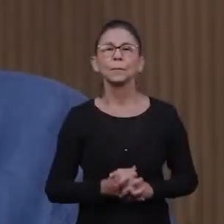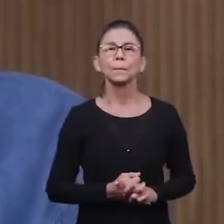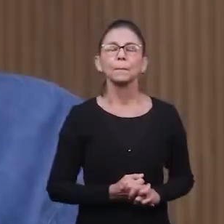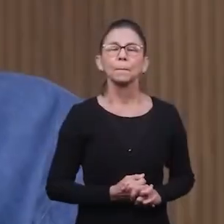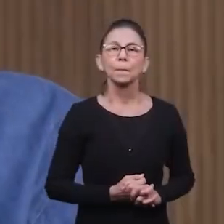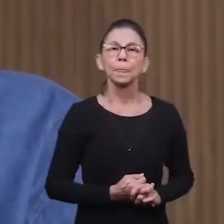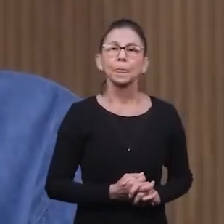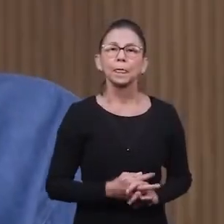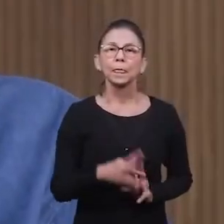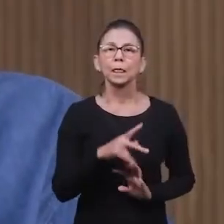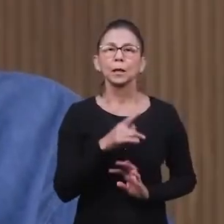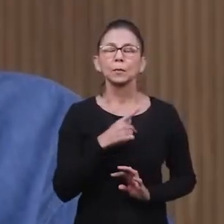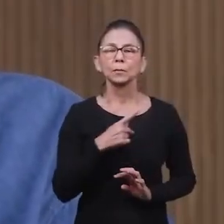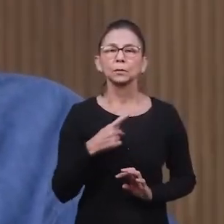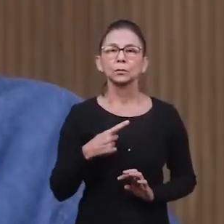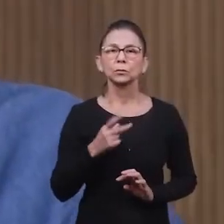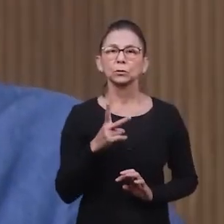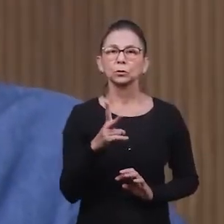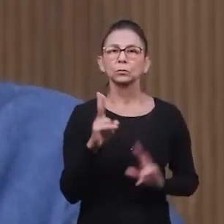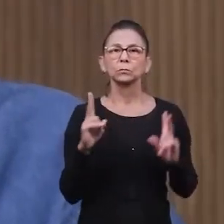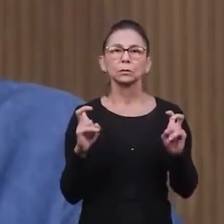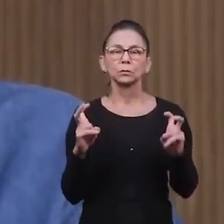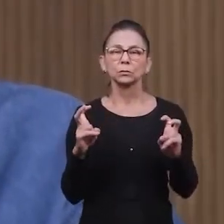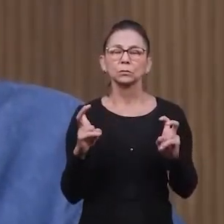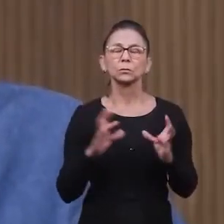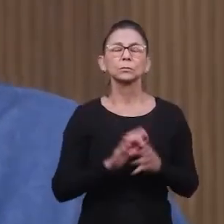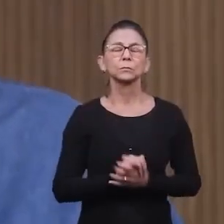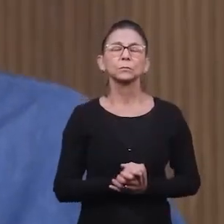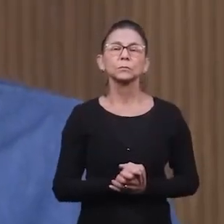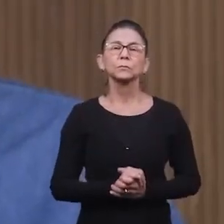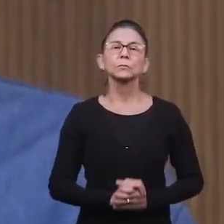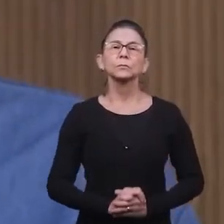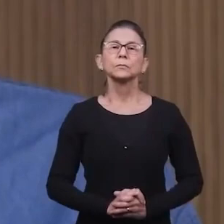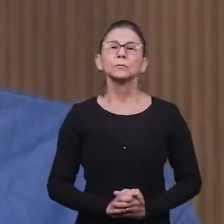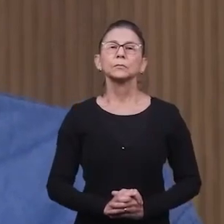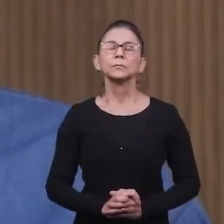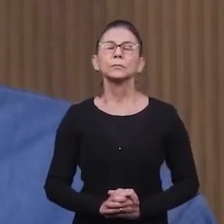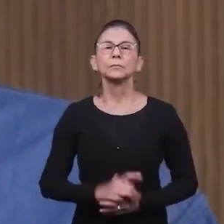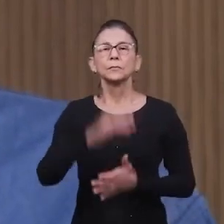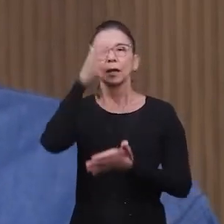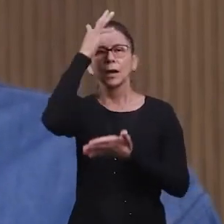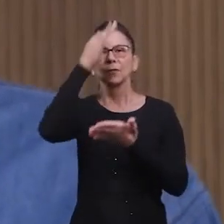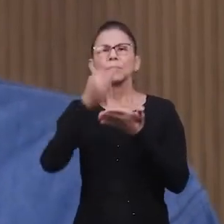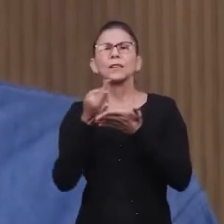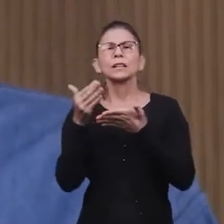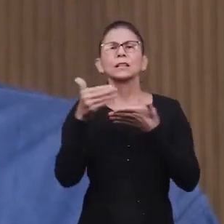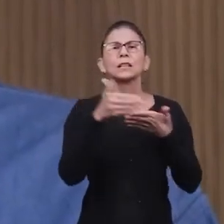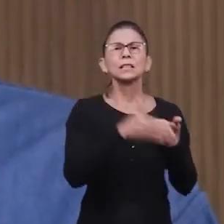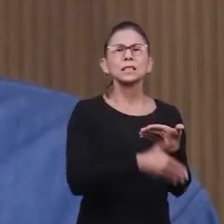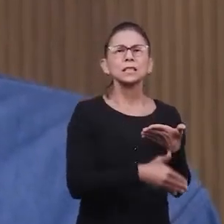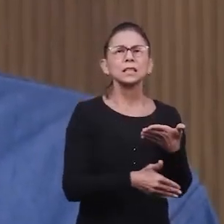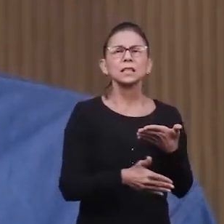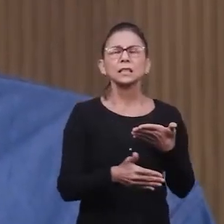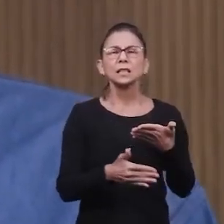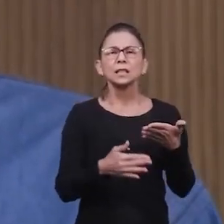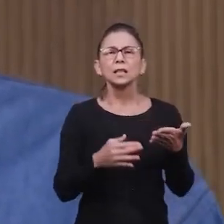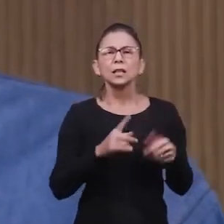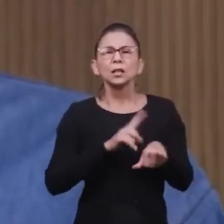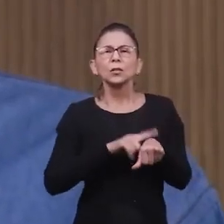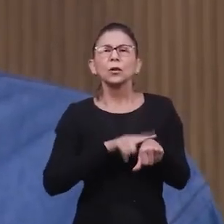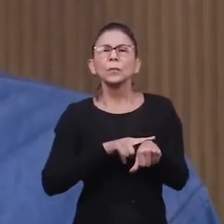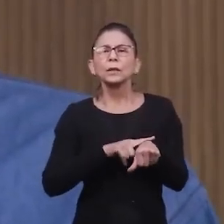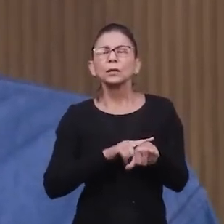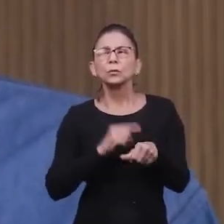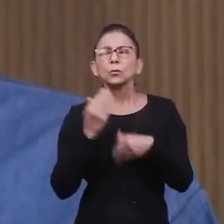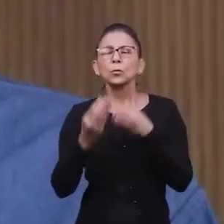E passo, Alexandre, dando continuidade ao nosso assunto, gostaria de perguntar: a apostasia, ela acontece do dia